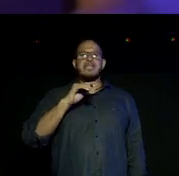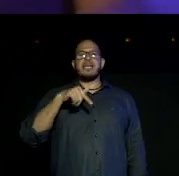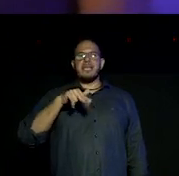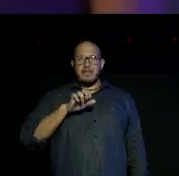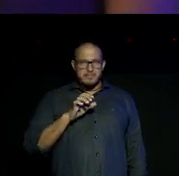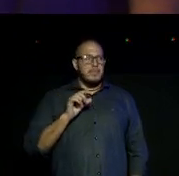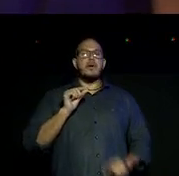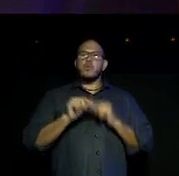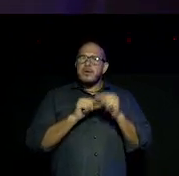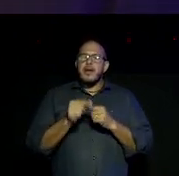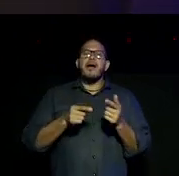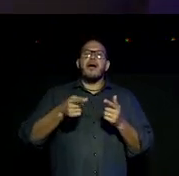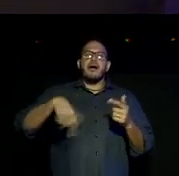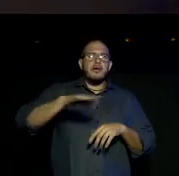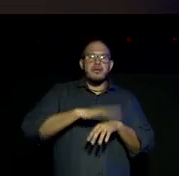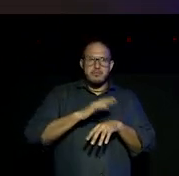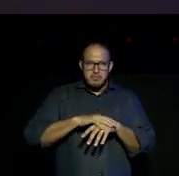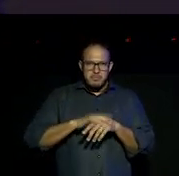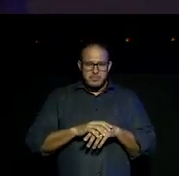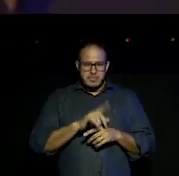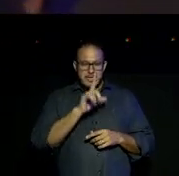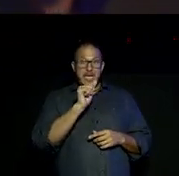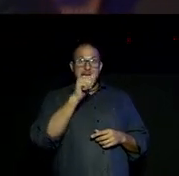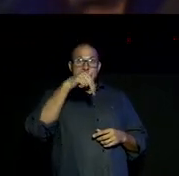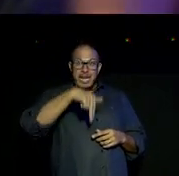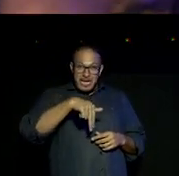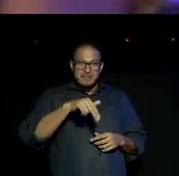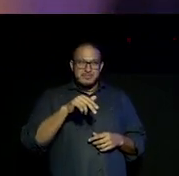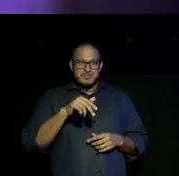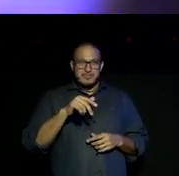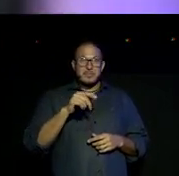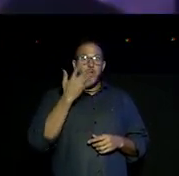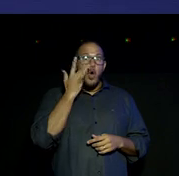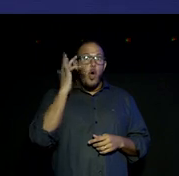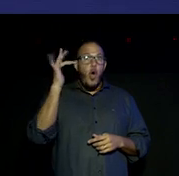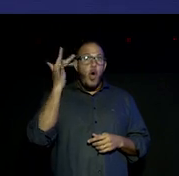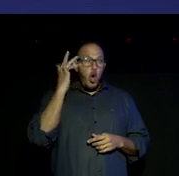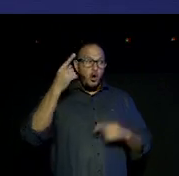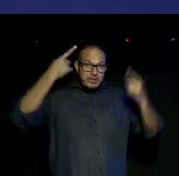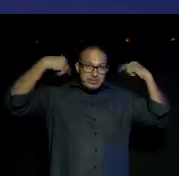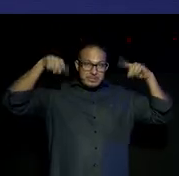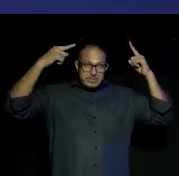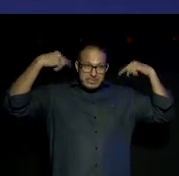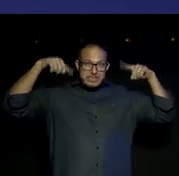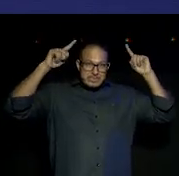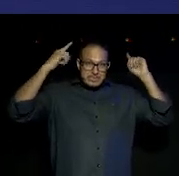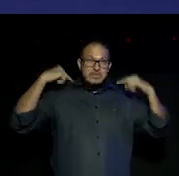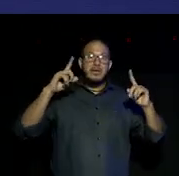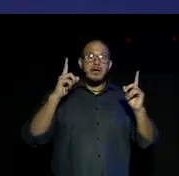era pegar a lã de ouro dos carneiros selvagens que tinham ficado presas nos